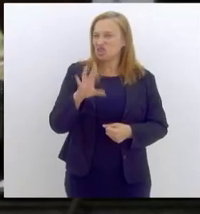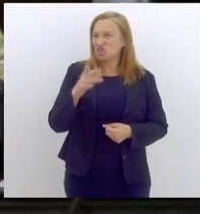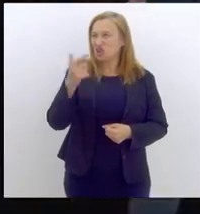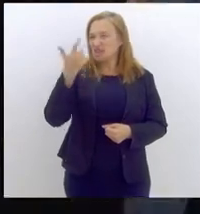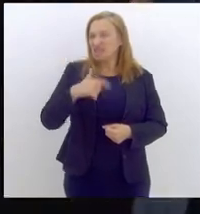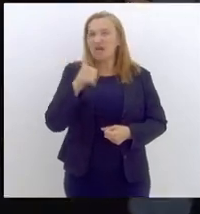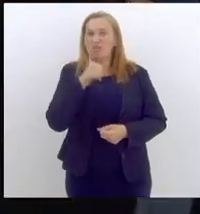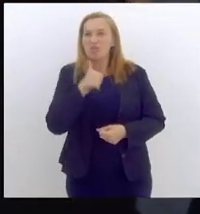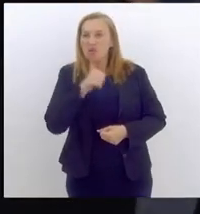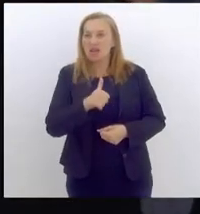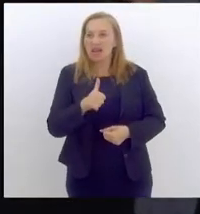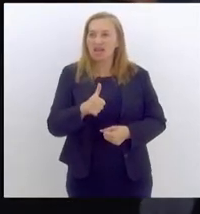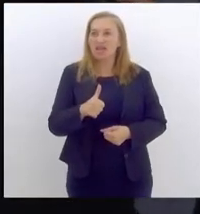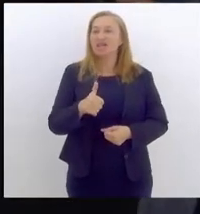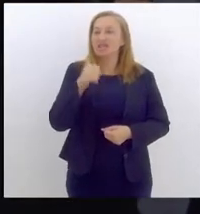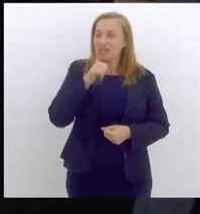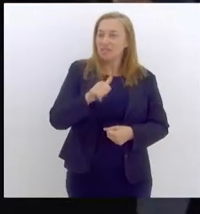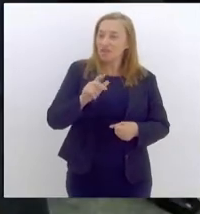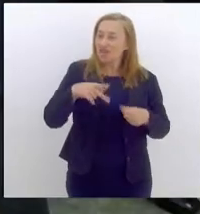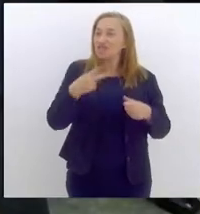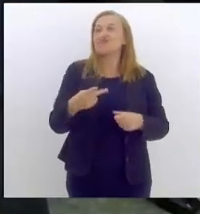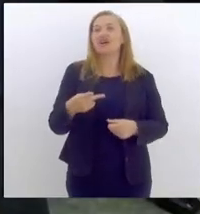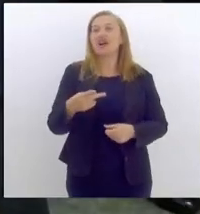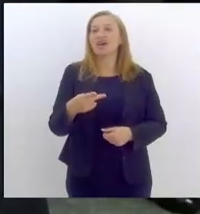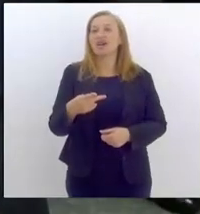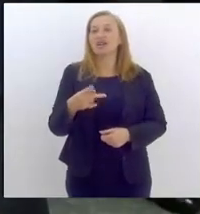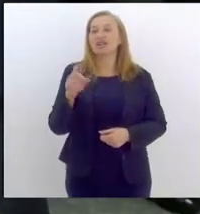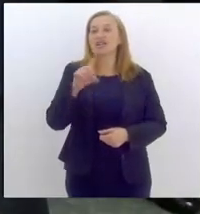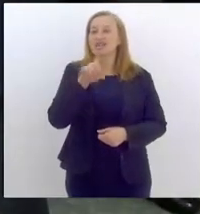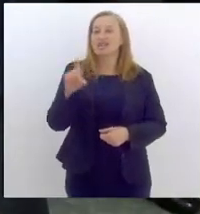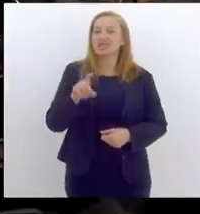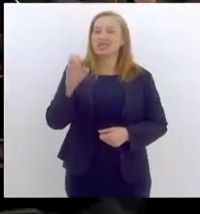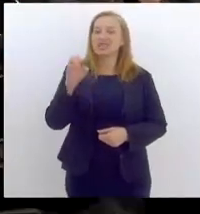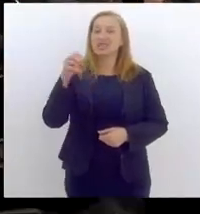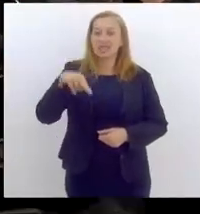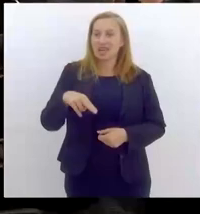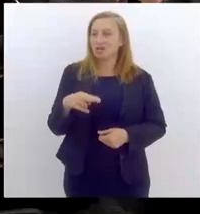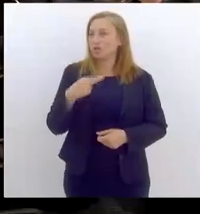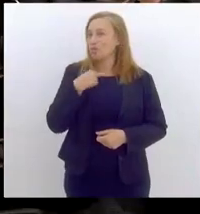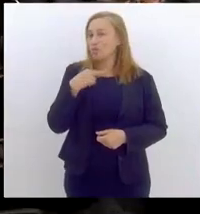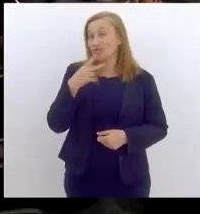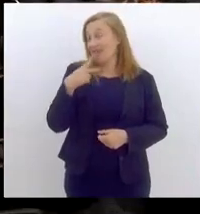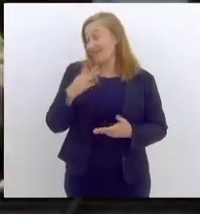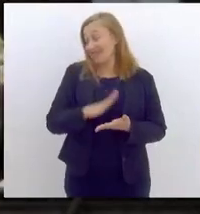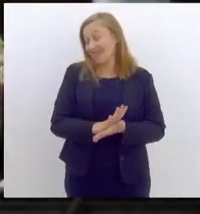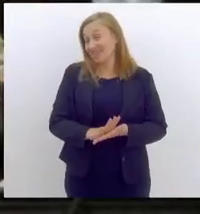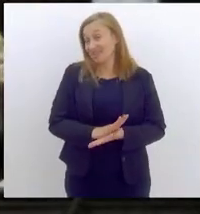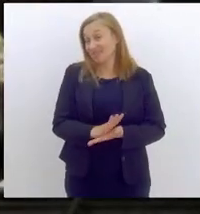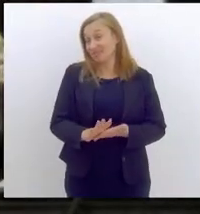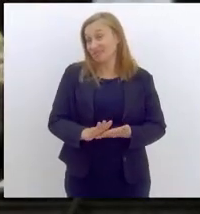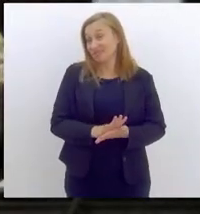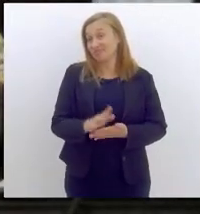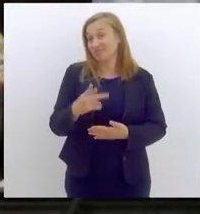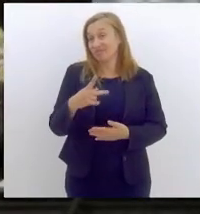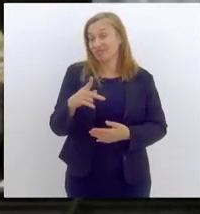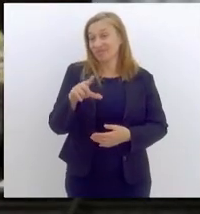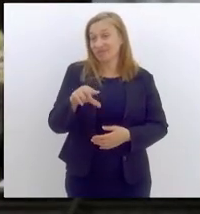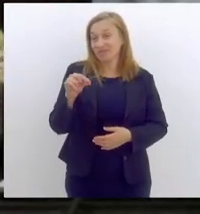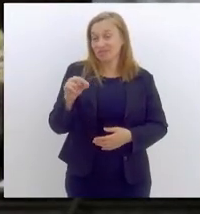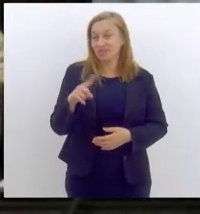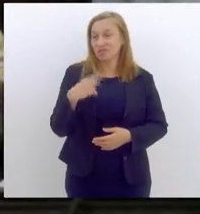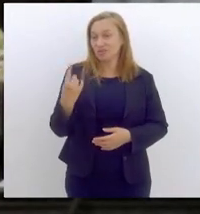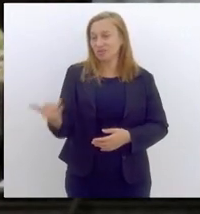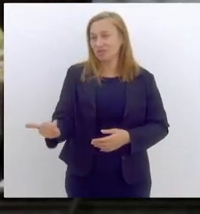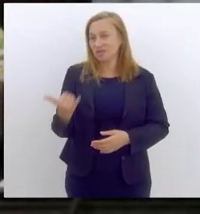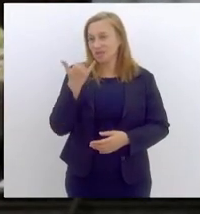é ser mulher de posição. Zeidan, de você eu não posso nem dizer. A decisão, quando nós ligamos,